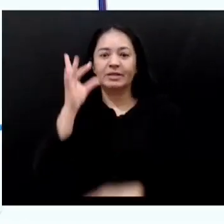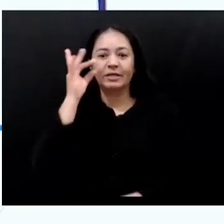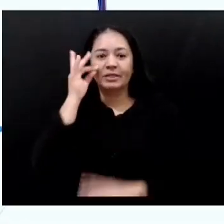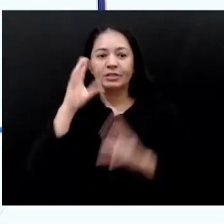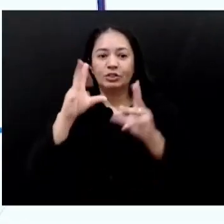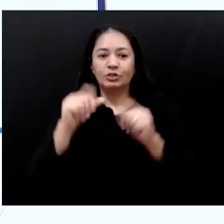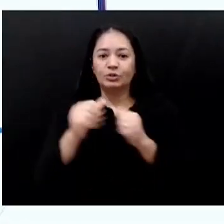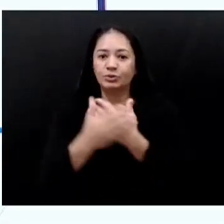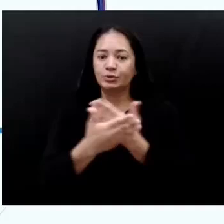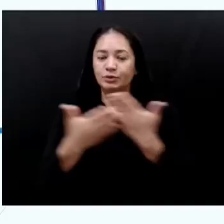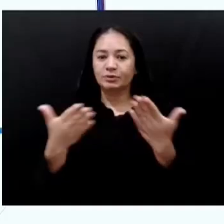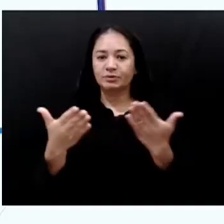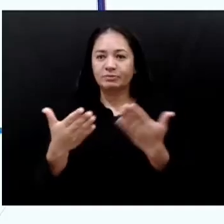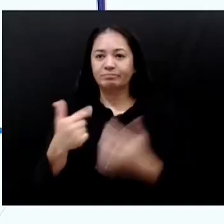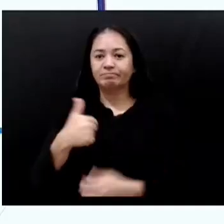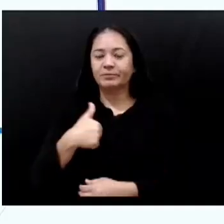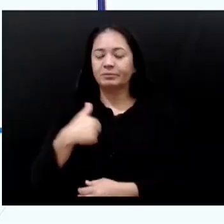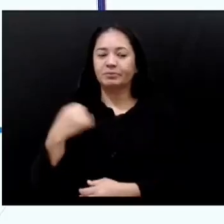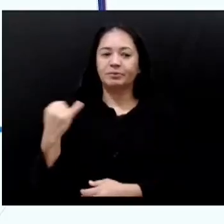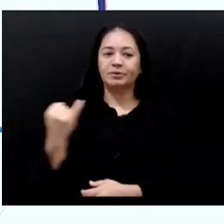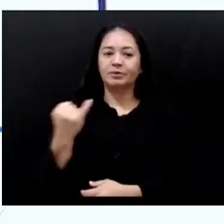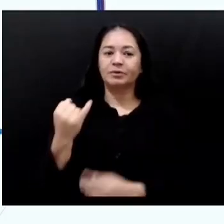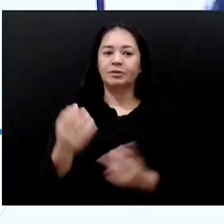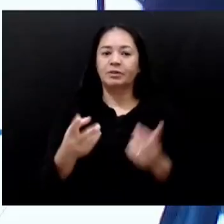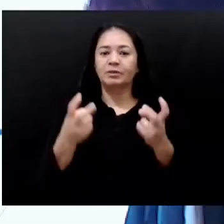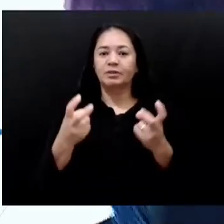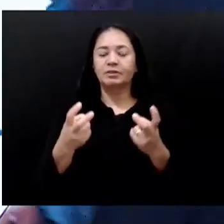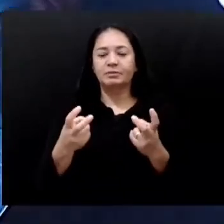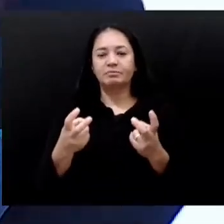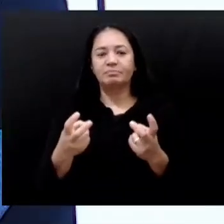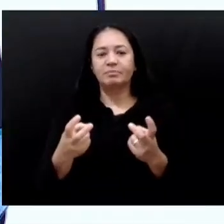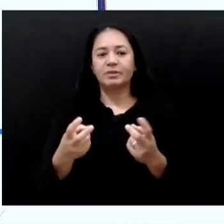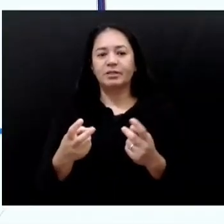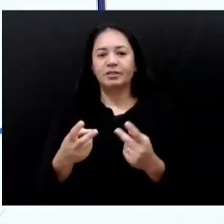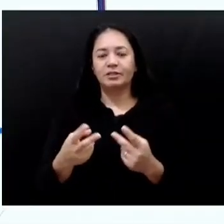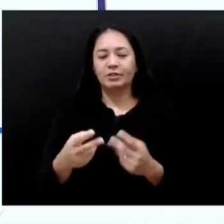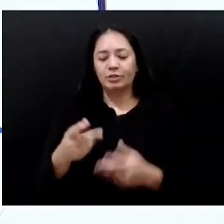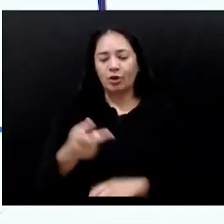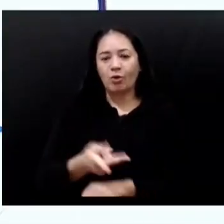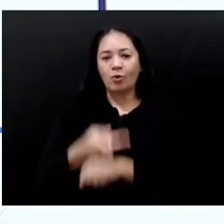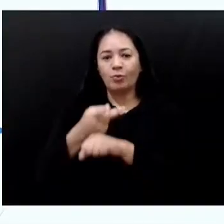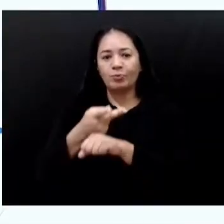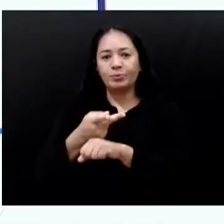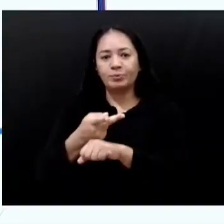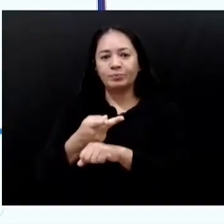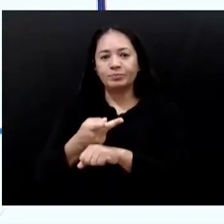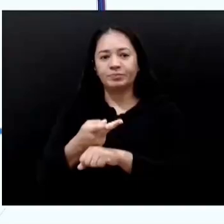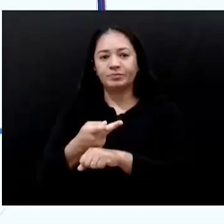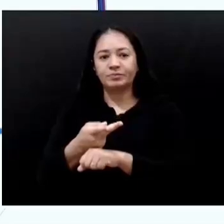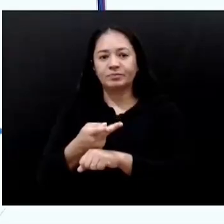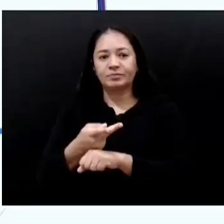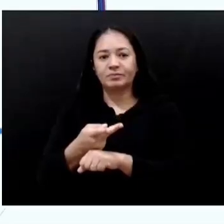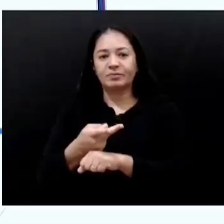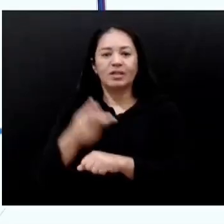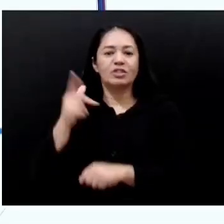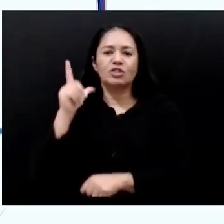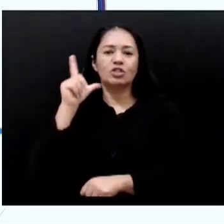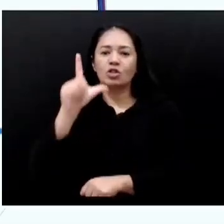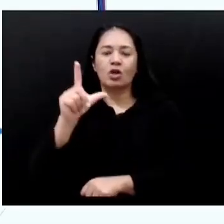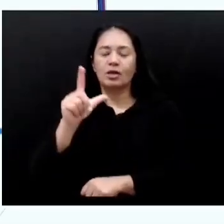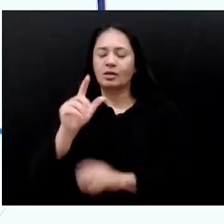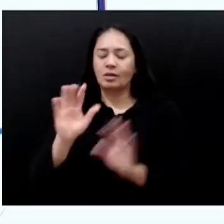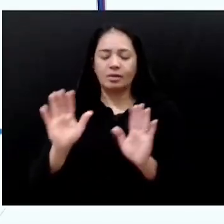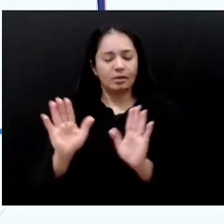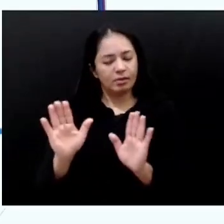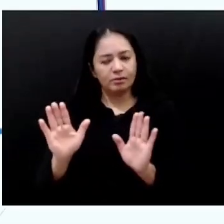muito importante ver o reconhecimento do prêmio, não somente ganhar ele por si só, mas